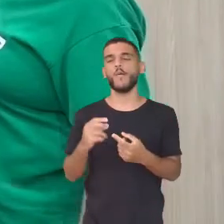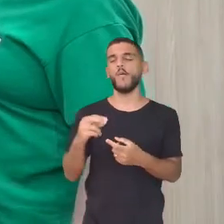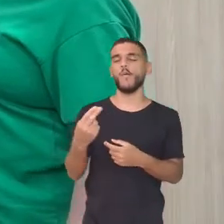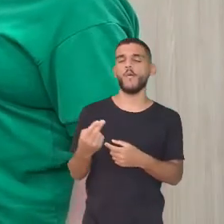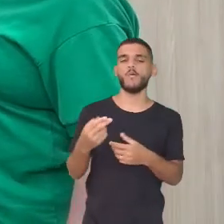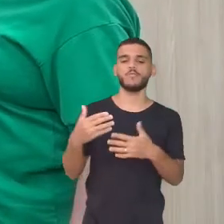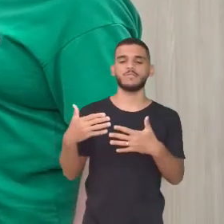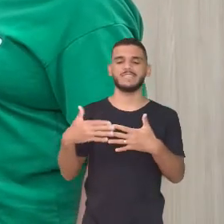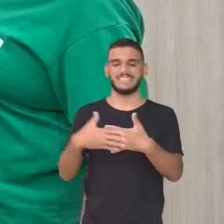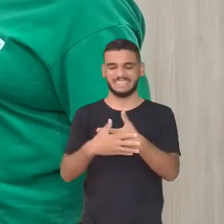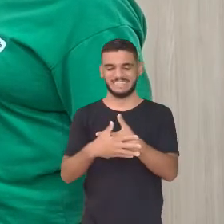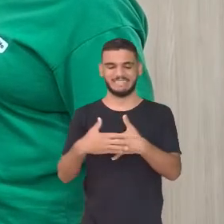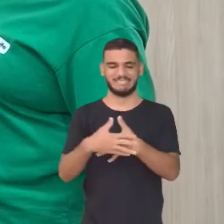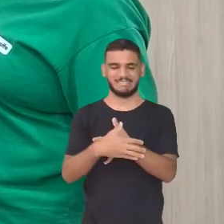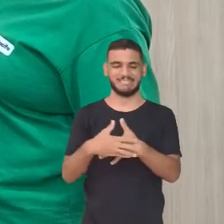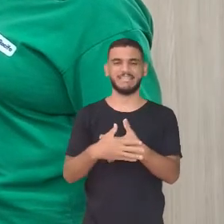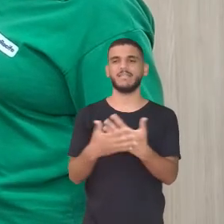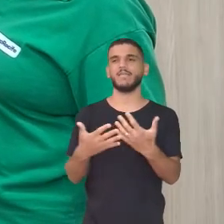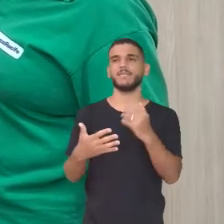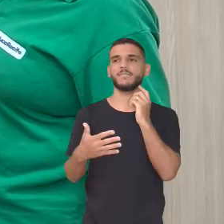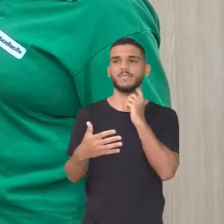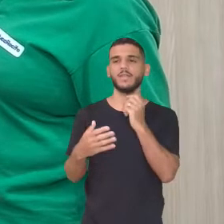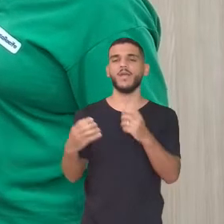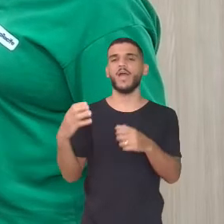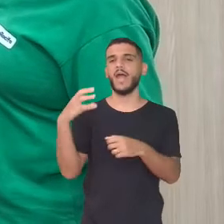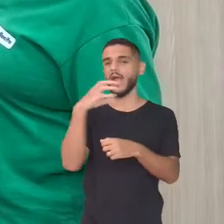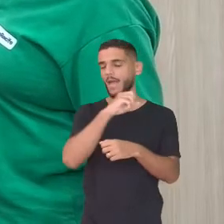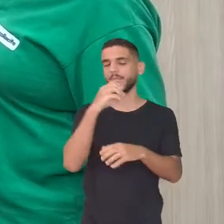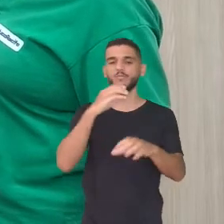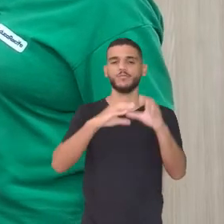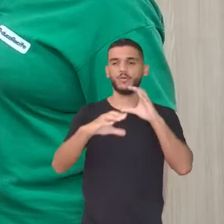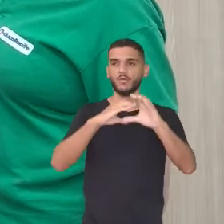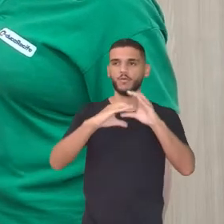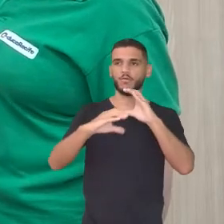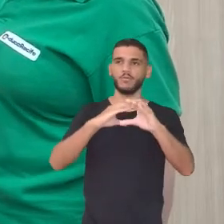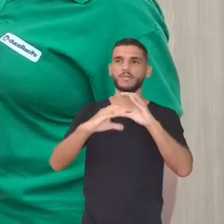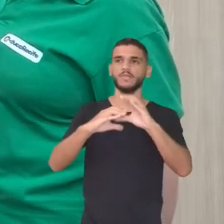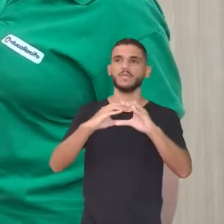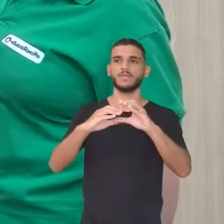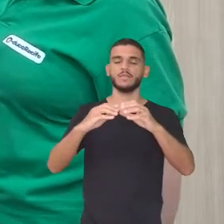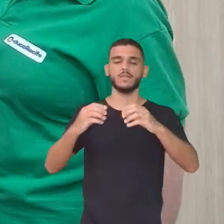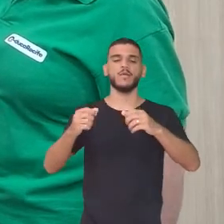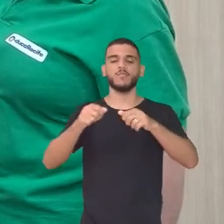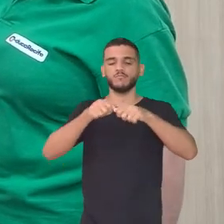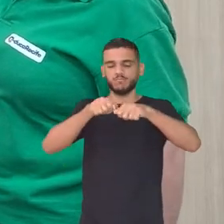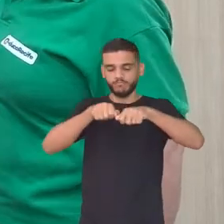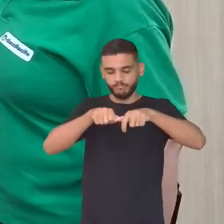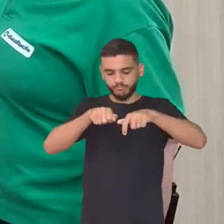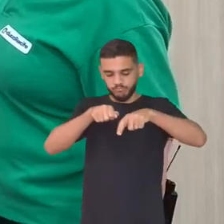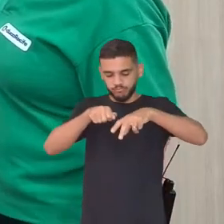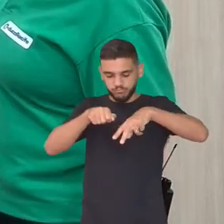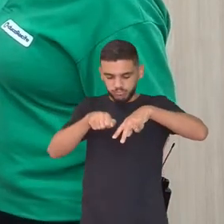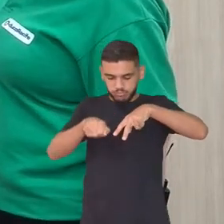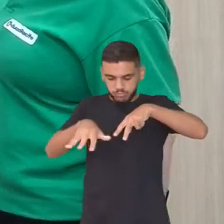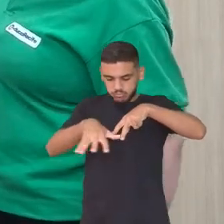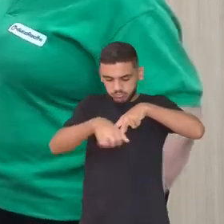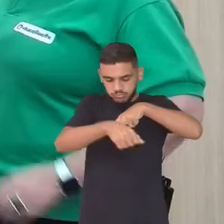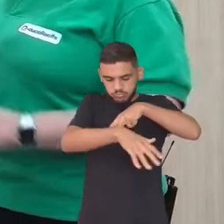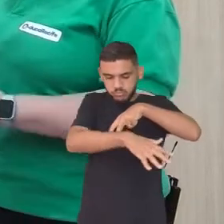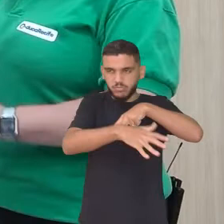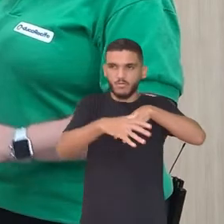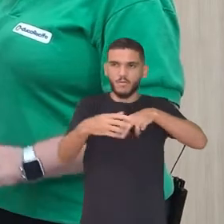pontiagudo. Rapidamente, essa comunicação vai por esses axônios, vai passando por essas células e vai